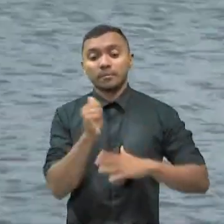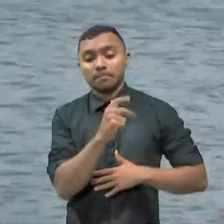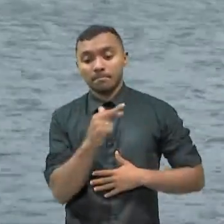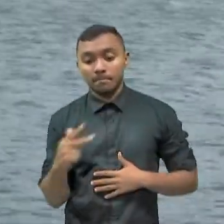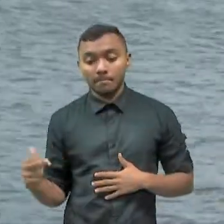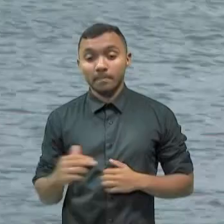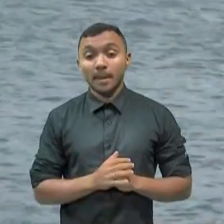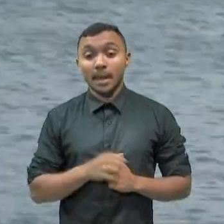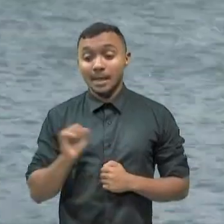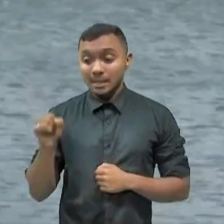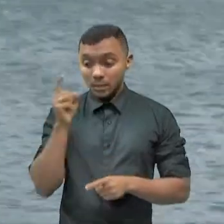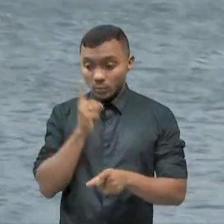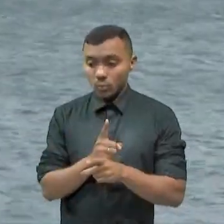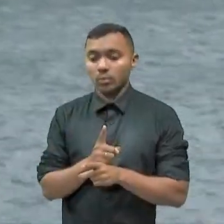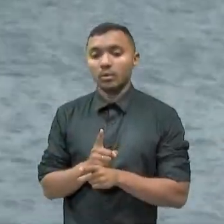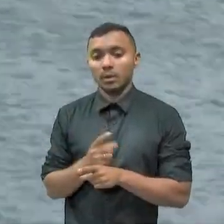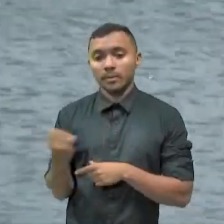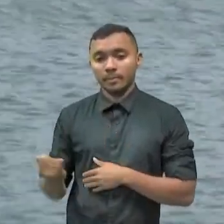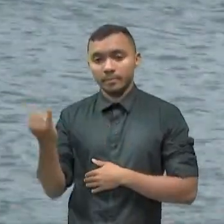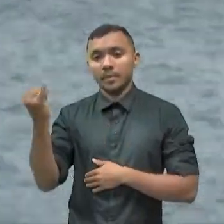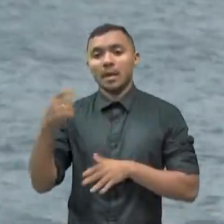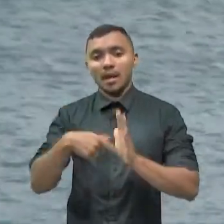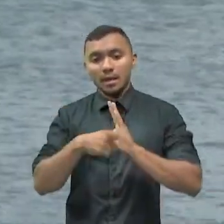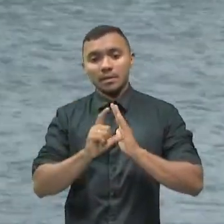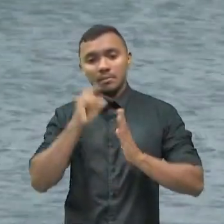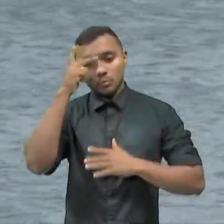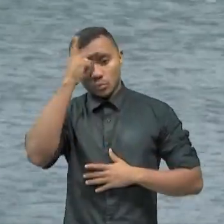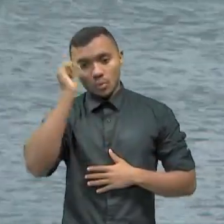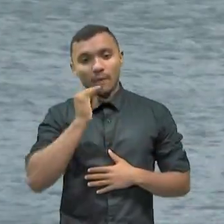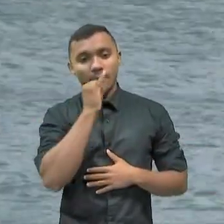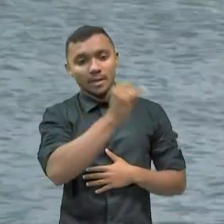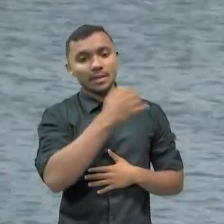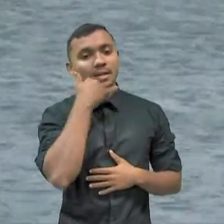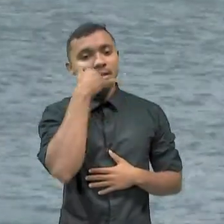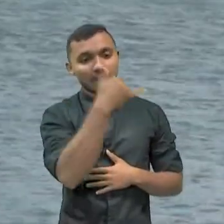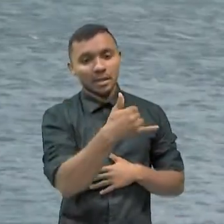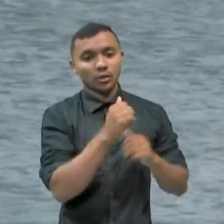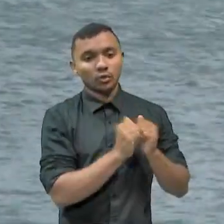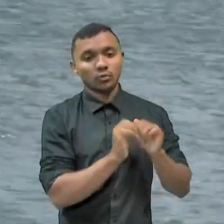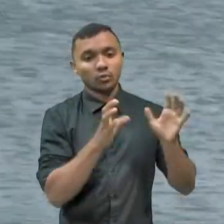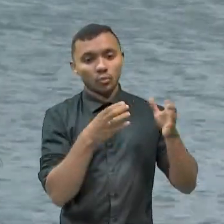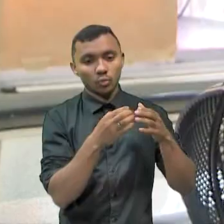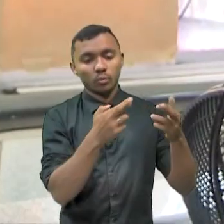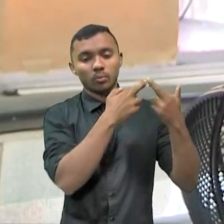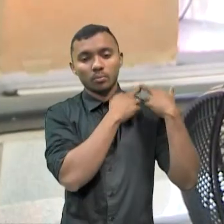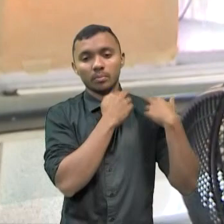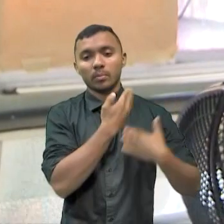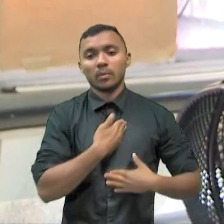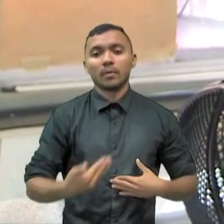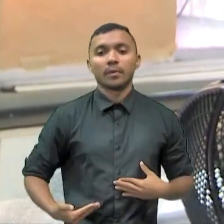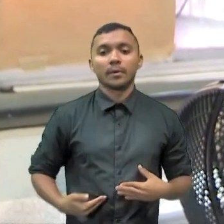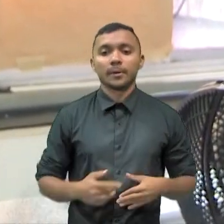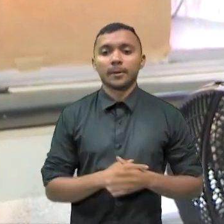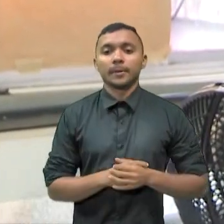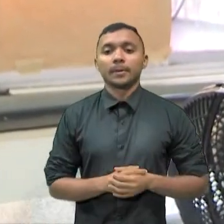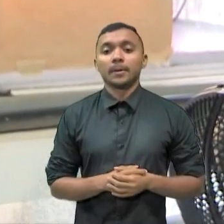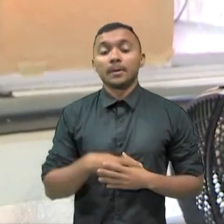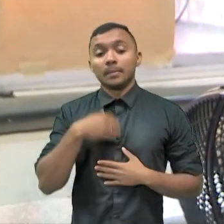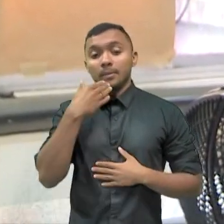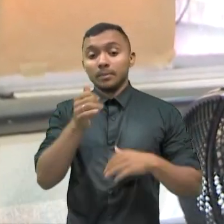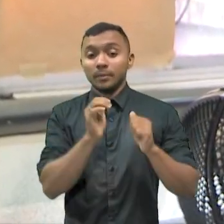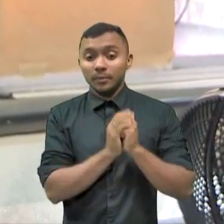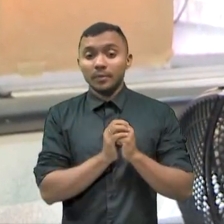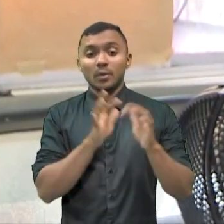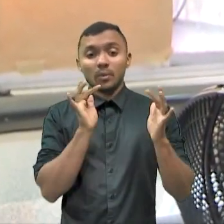avistado, é importante a população entrar em contato com os órgãos responsáveis. A gente pede que entre em contato com a SEMA,